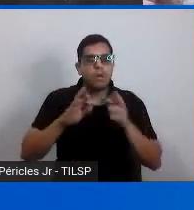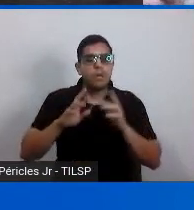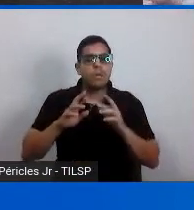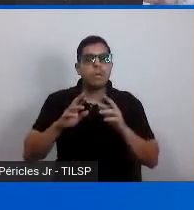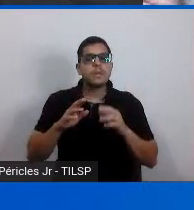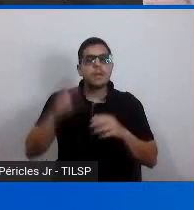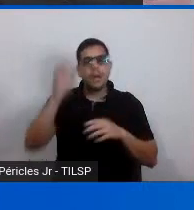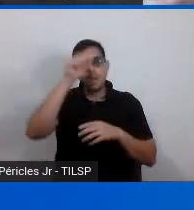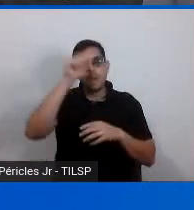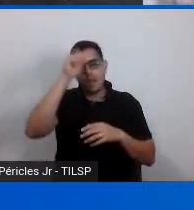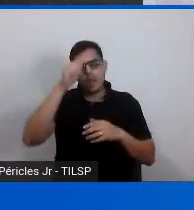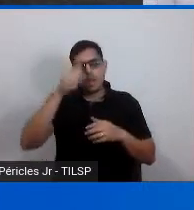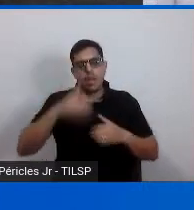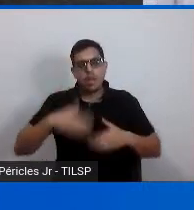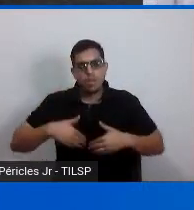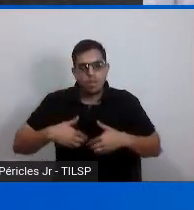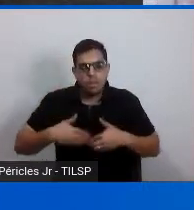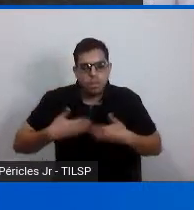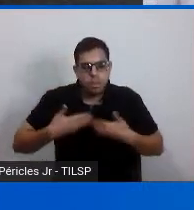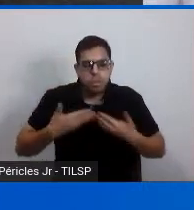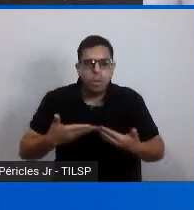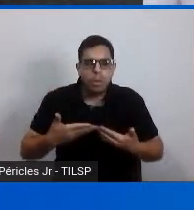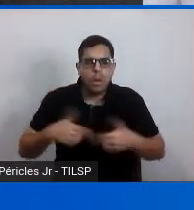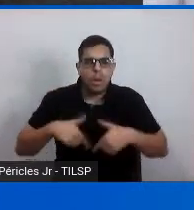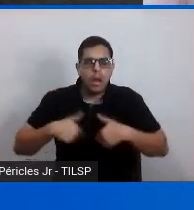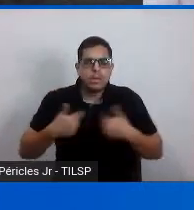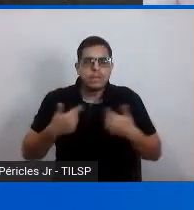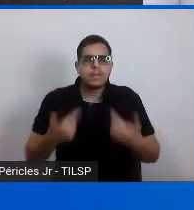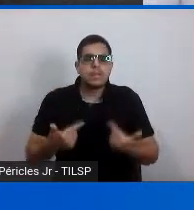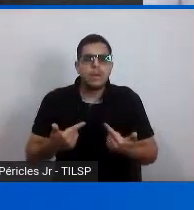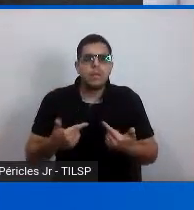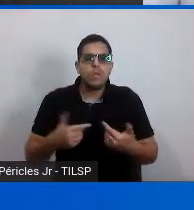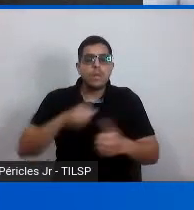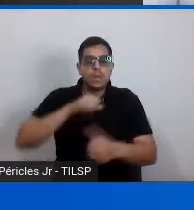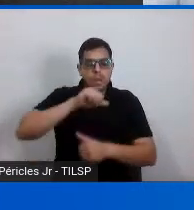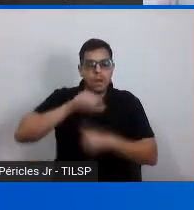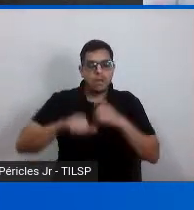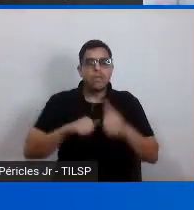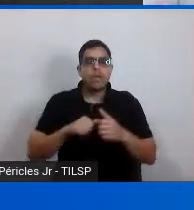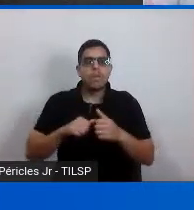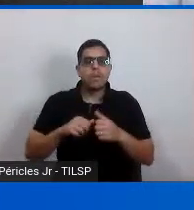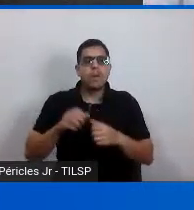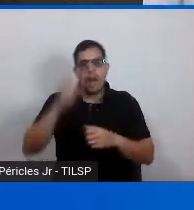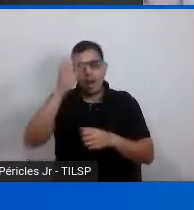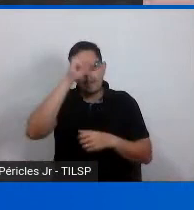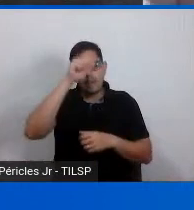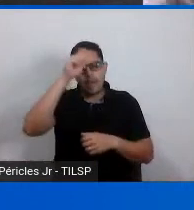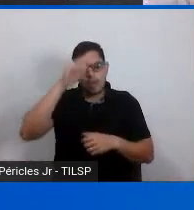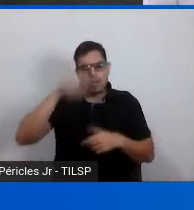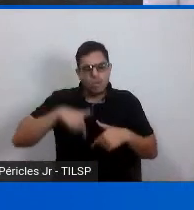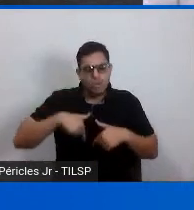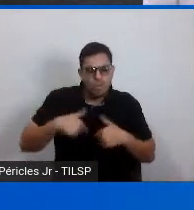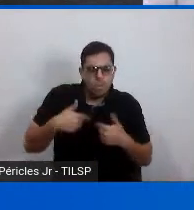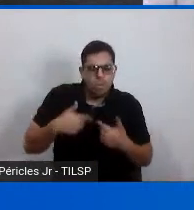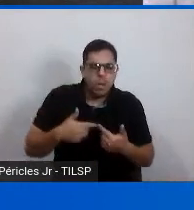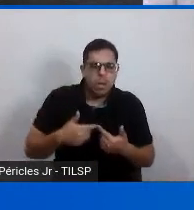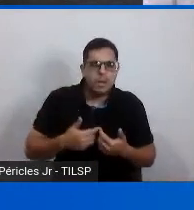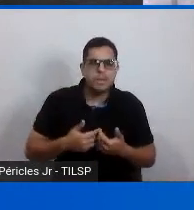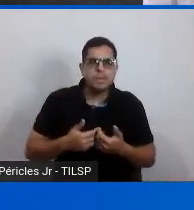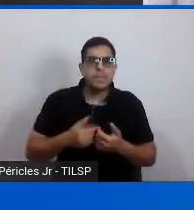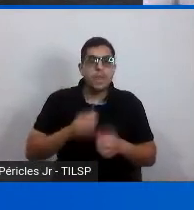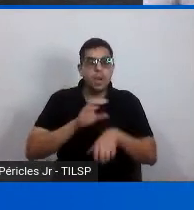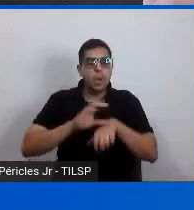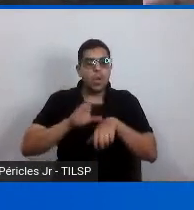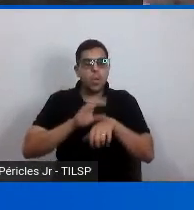usa tudo isso como meio tá não se trata portanto de um curso de informática e se busca atender